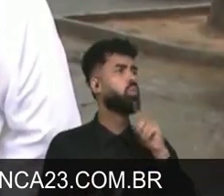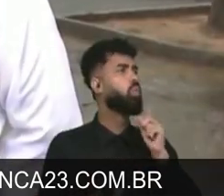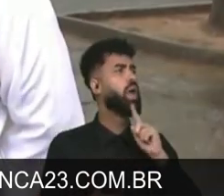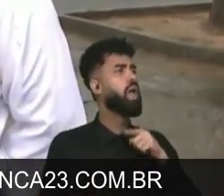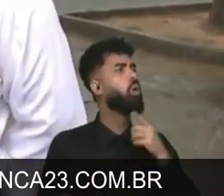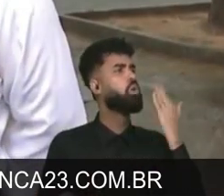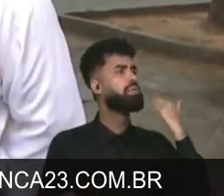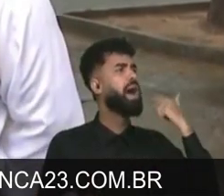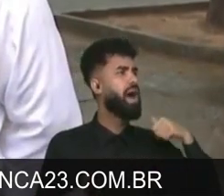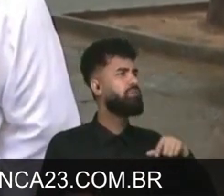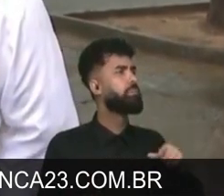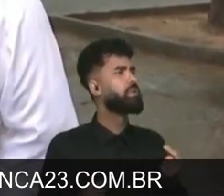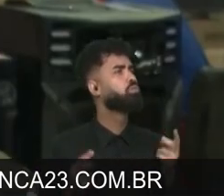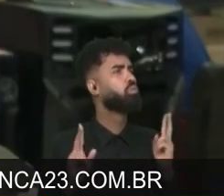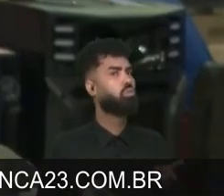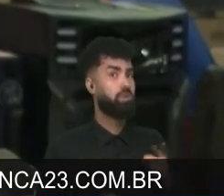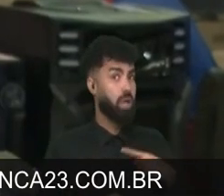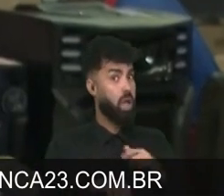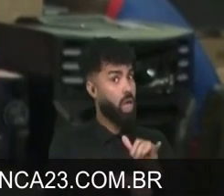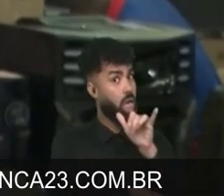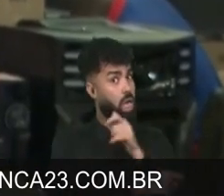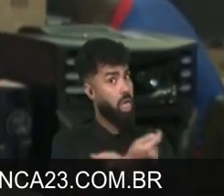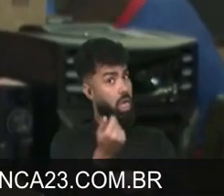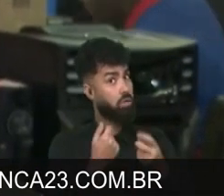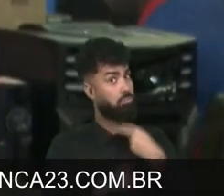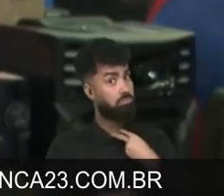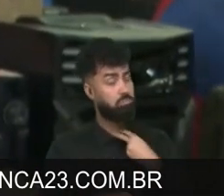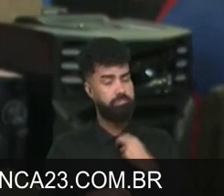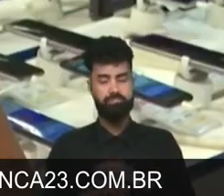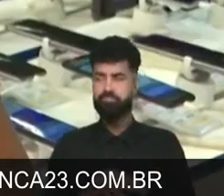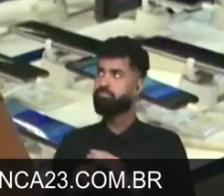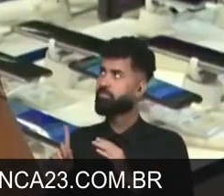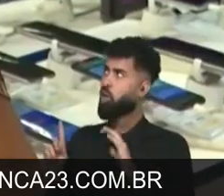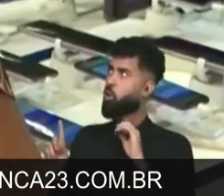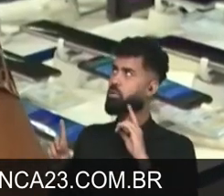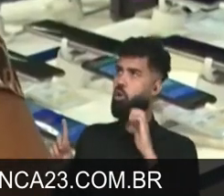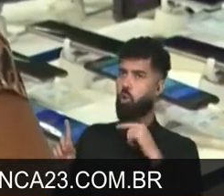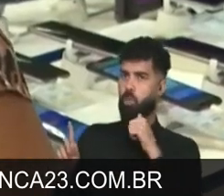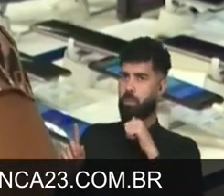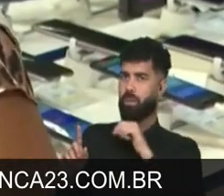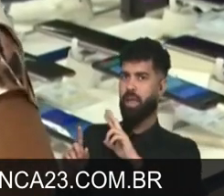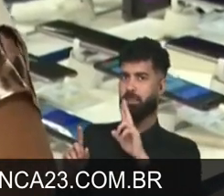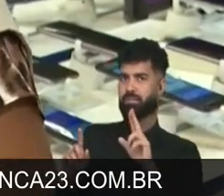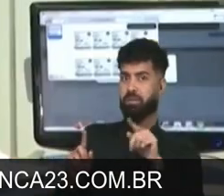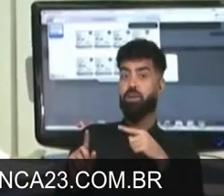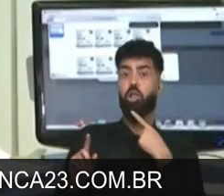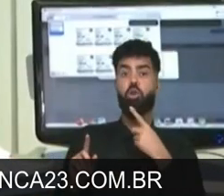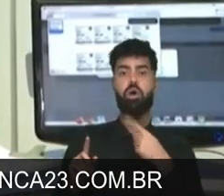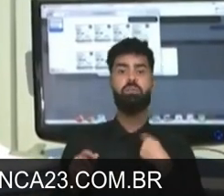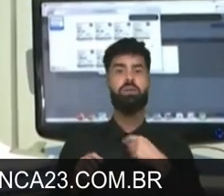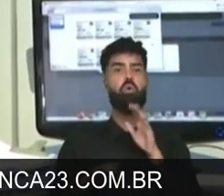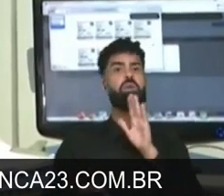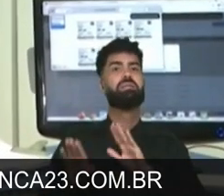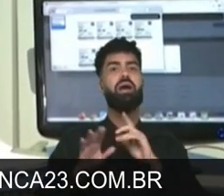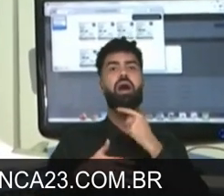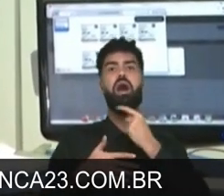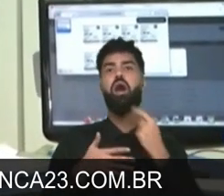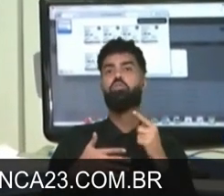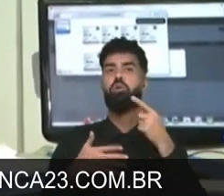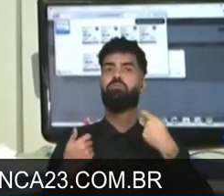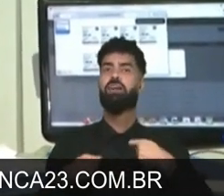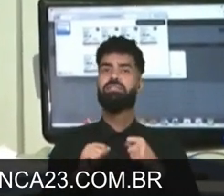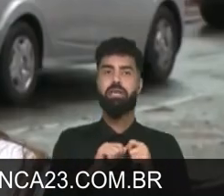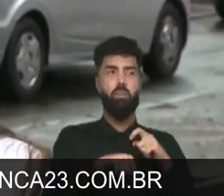A representante da Codecon reforça os cuidados que o consumidor precisa ter antes de adquirir um produto, tanto em lojas físicas quanto